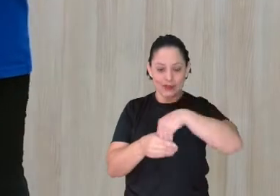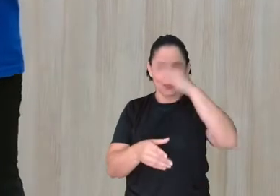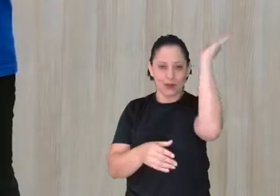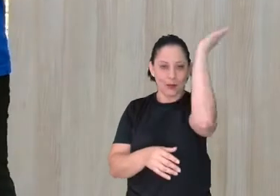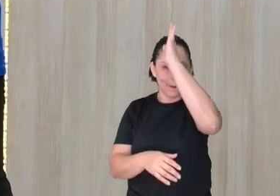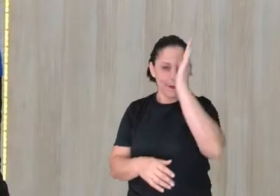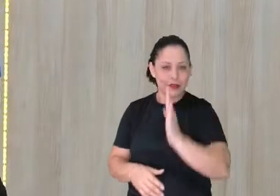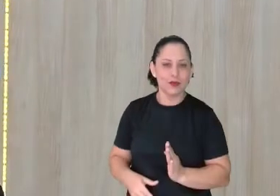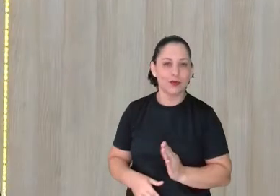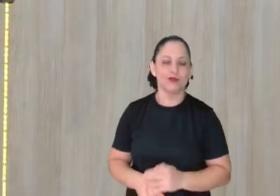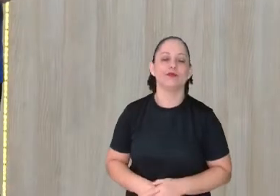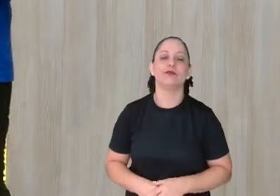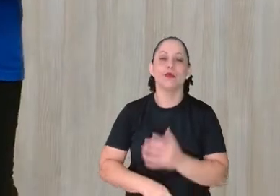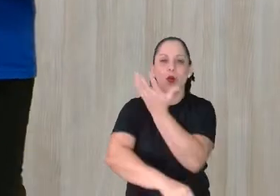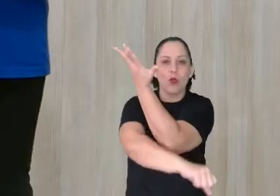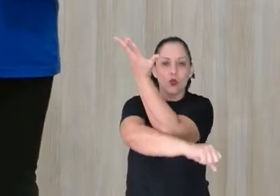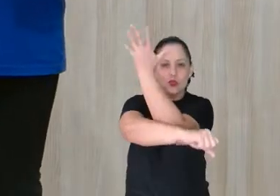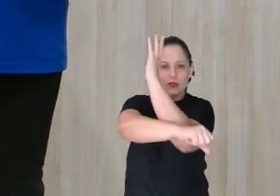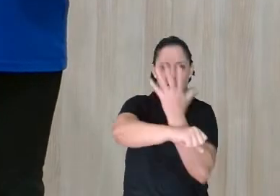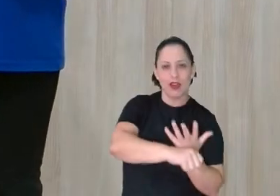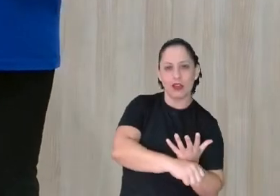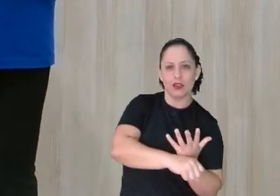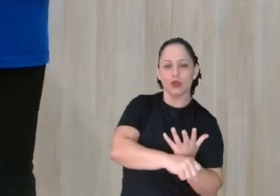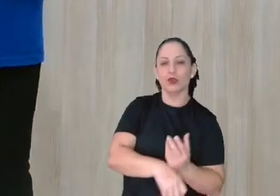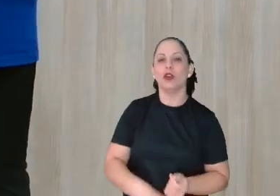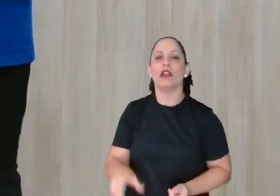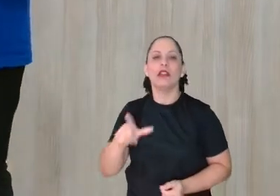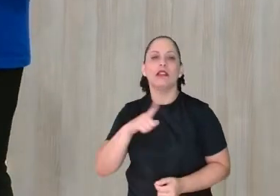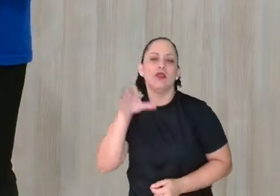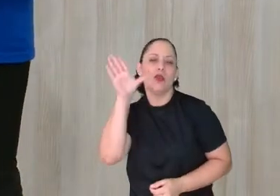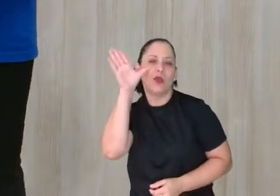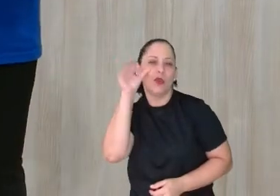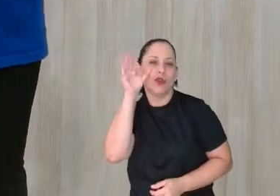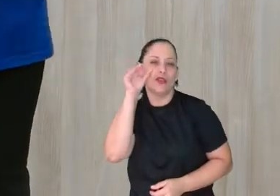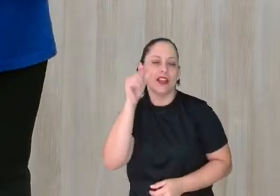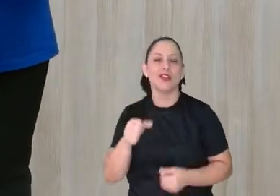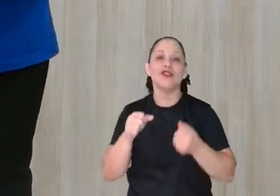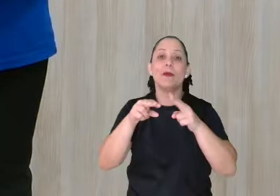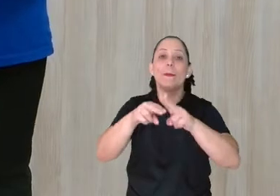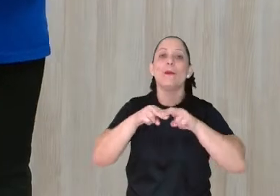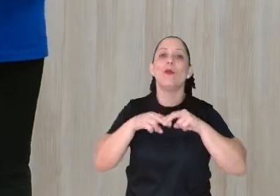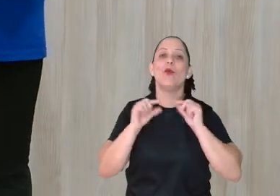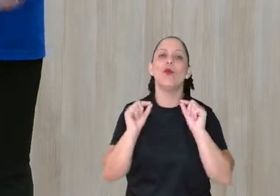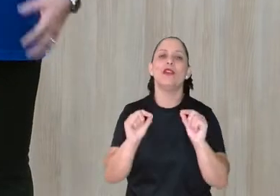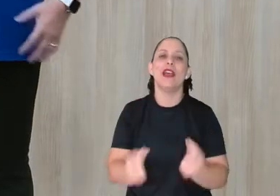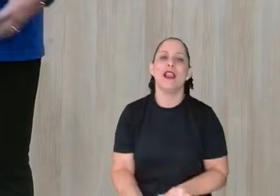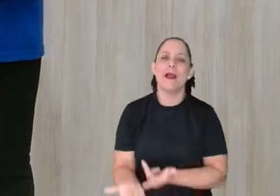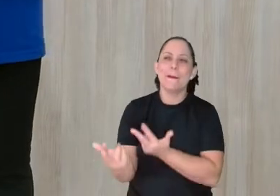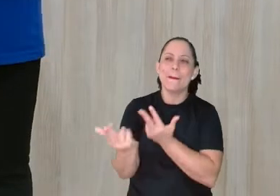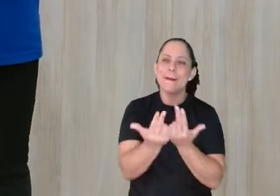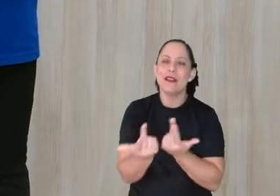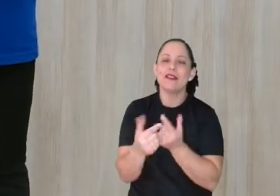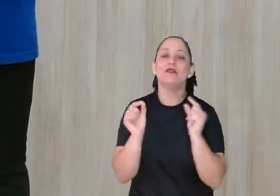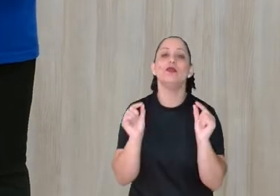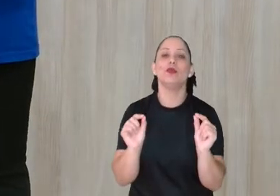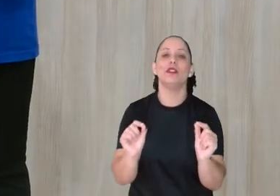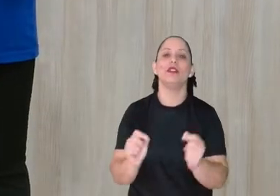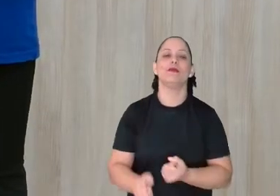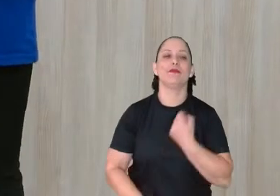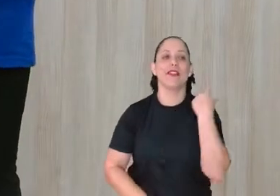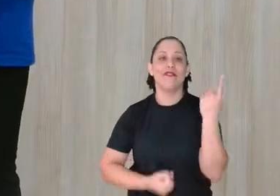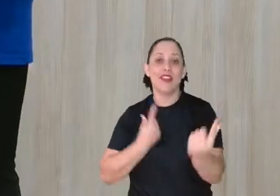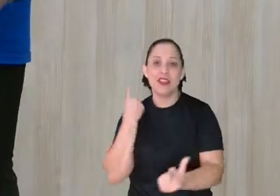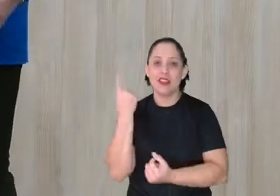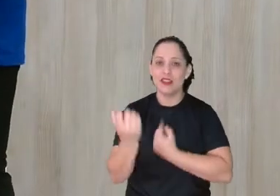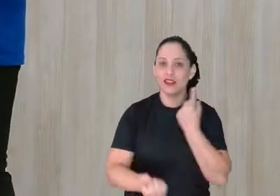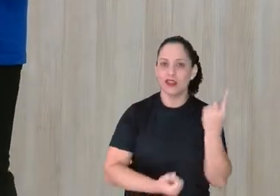umas curiosidades para vocês, porque o Cerrado parece uma interseção. Às vezes, os animais